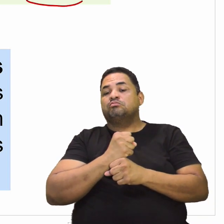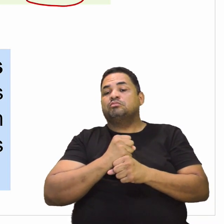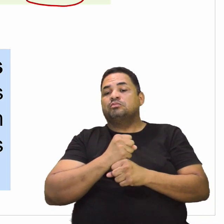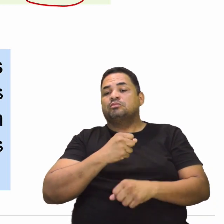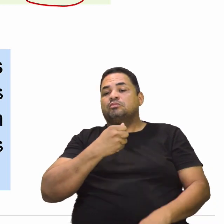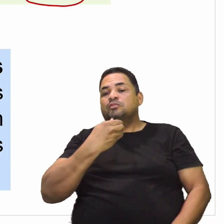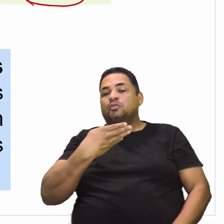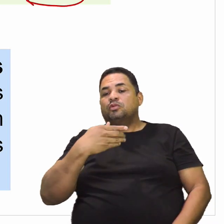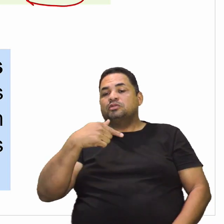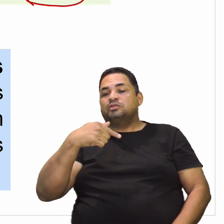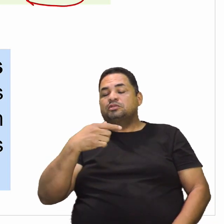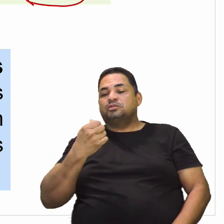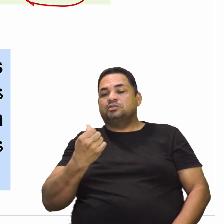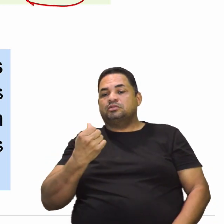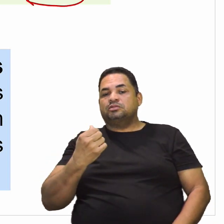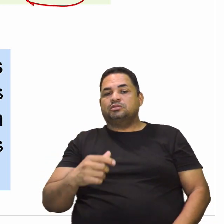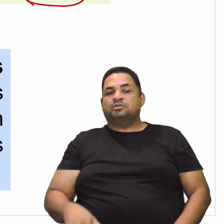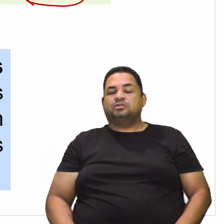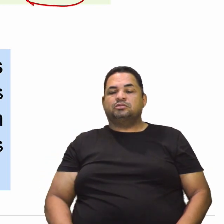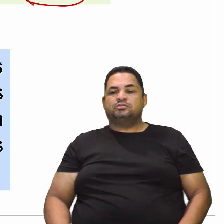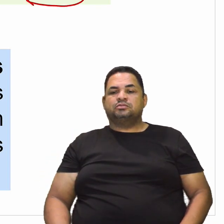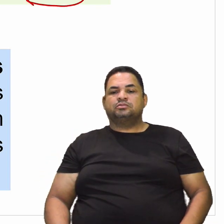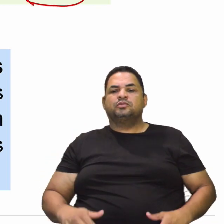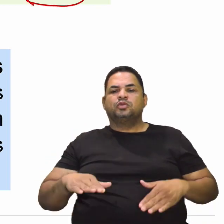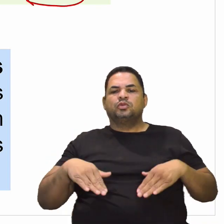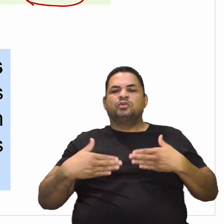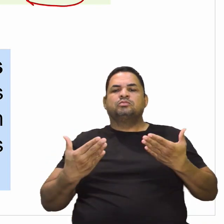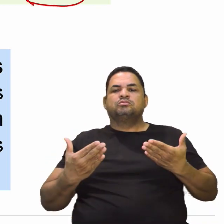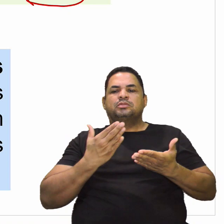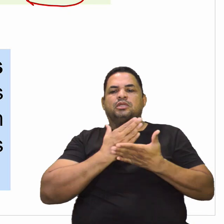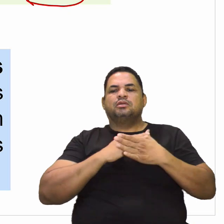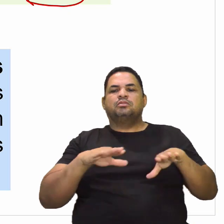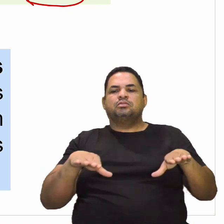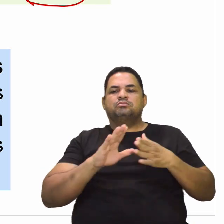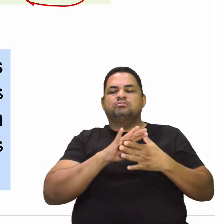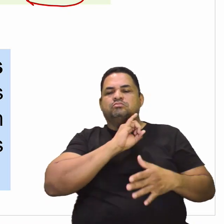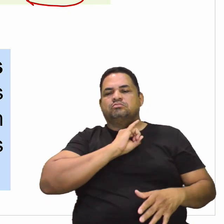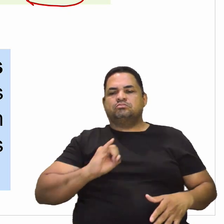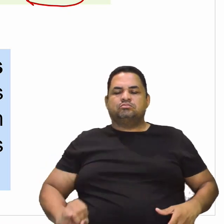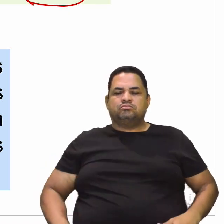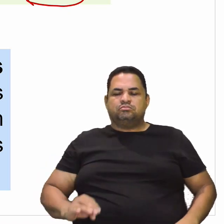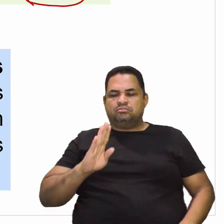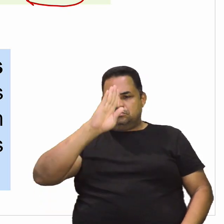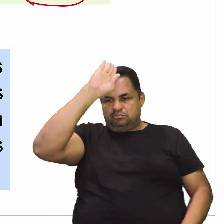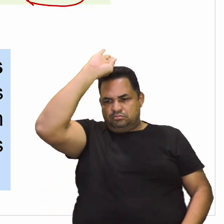em 476. Quando vai acabar o Império Romano? O Império